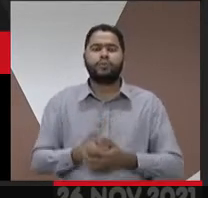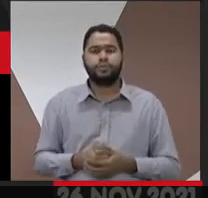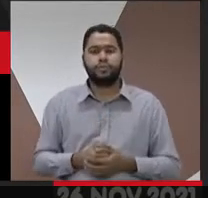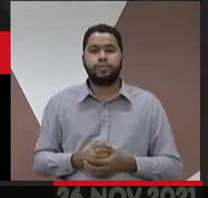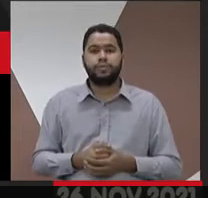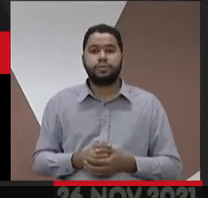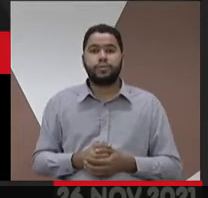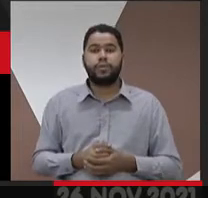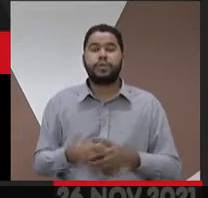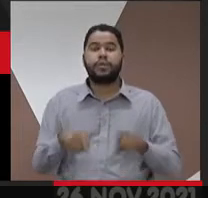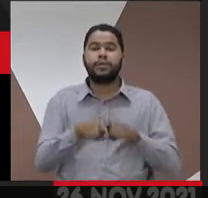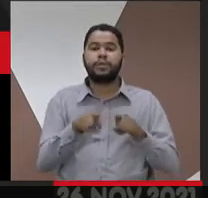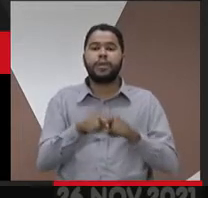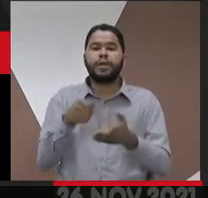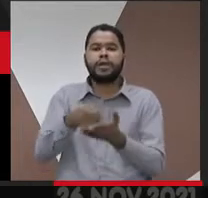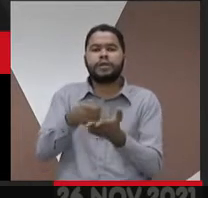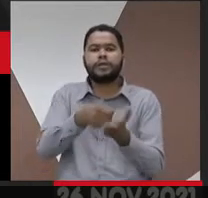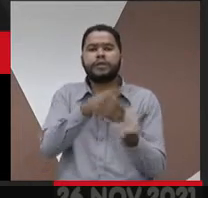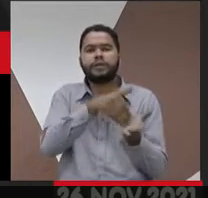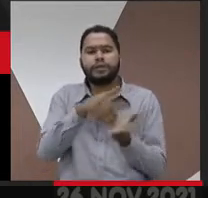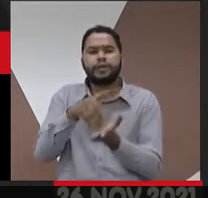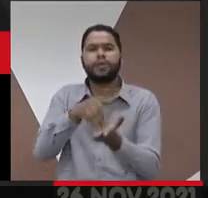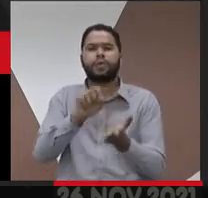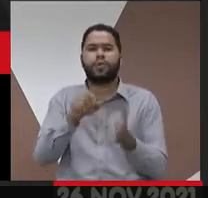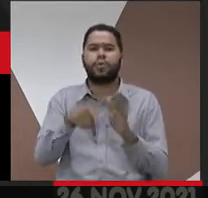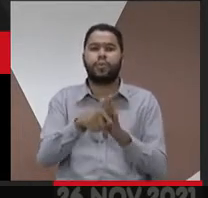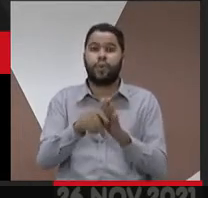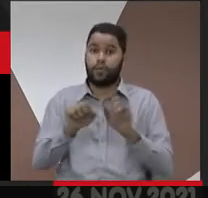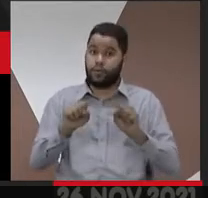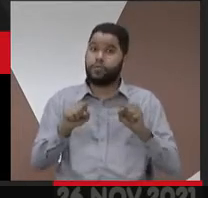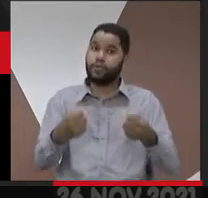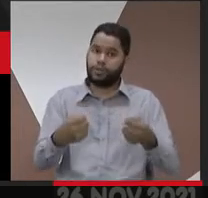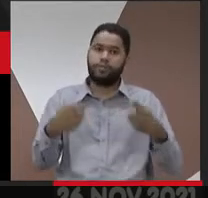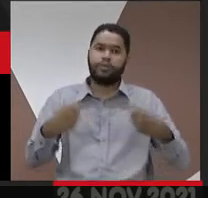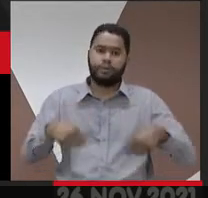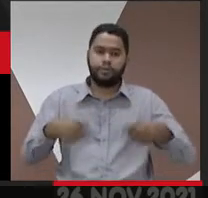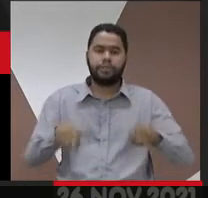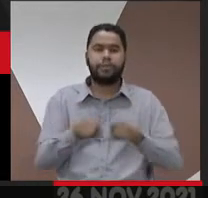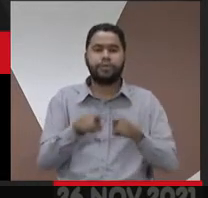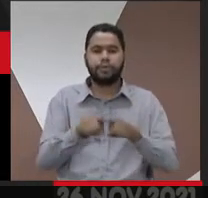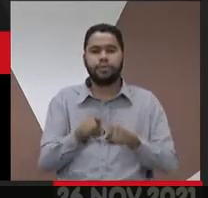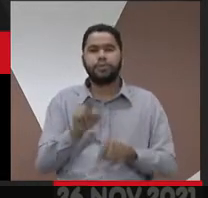há exigências mínimas de segurança, de,